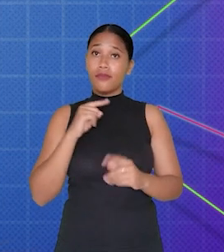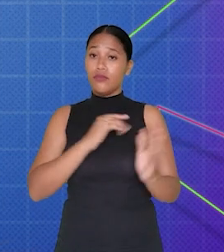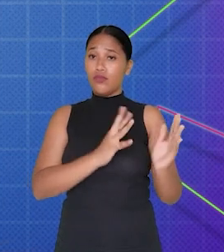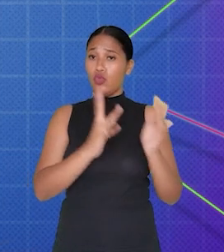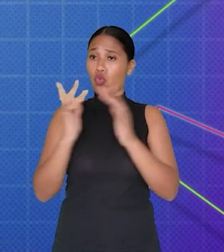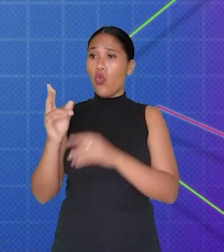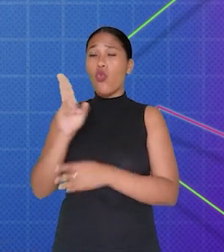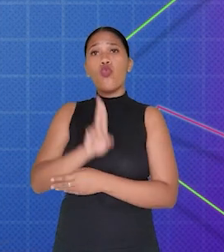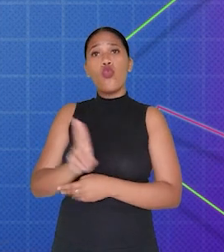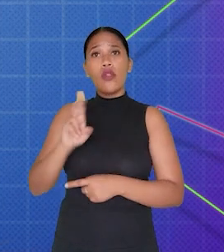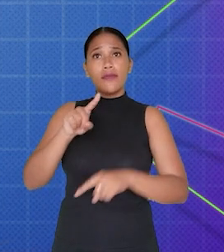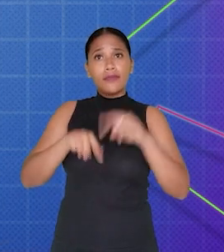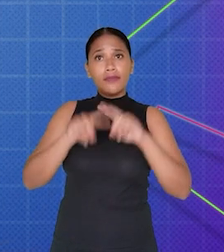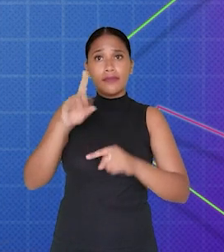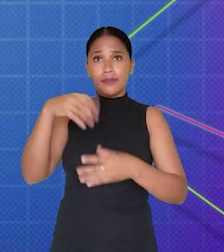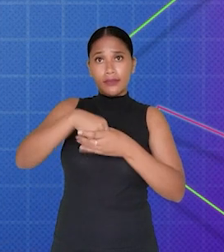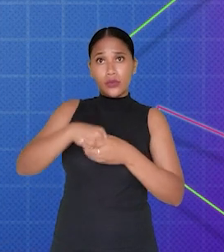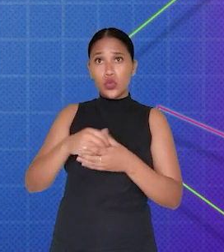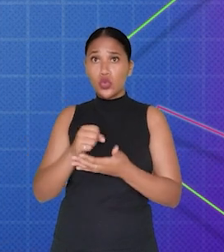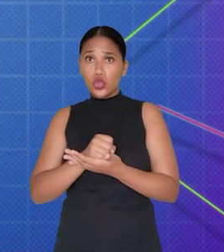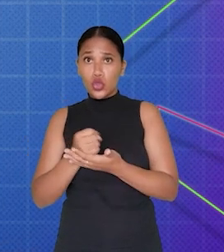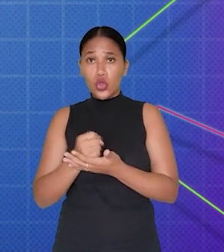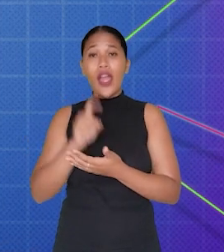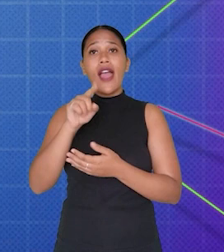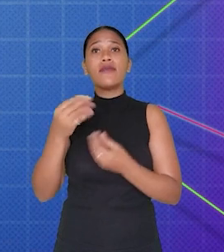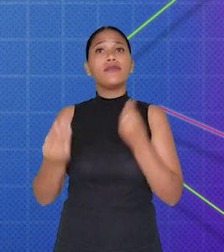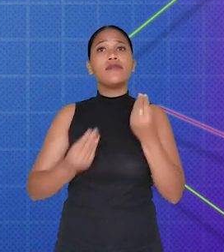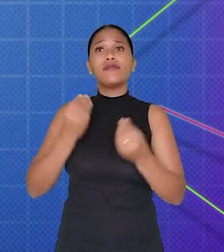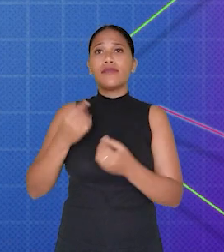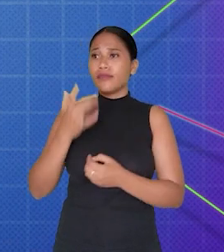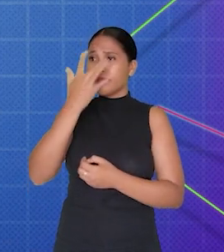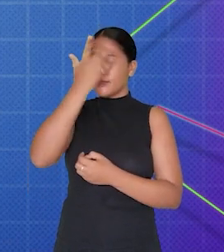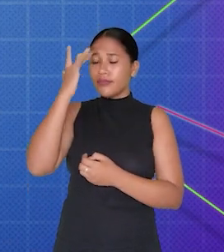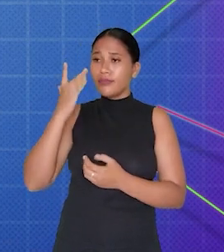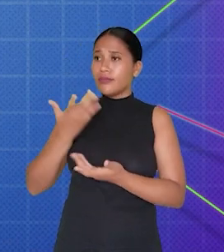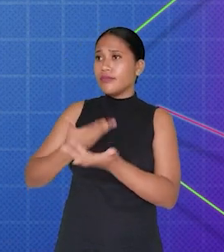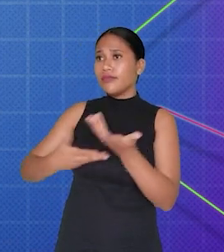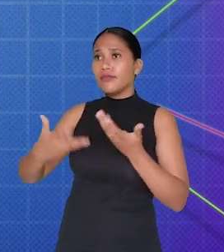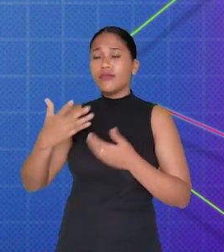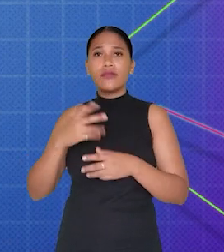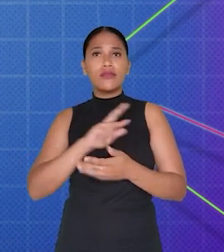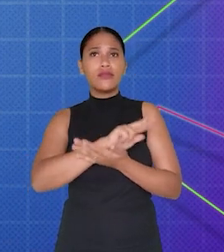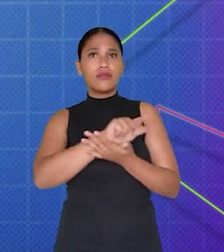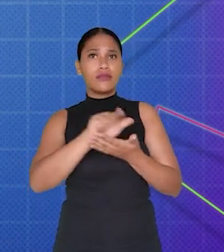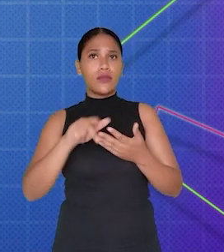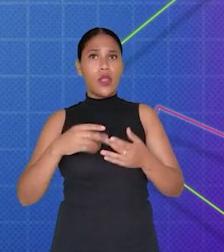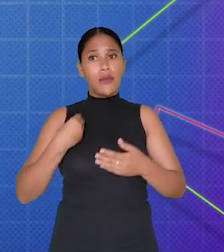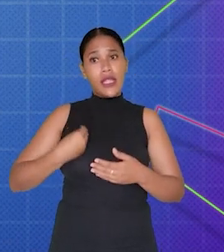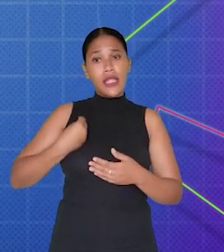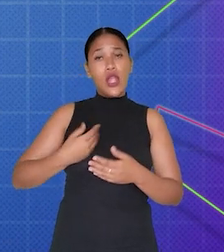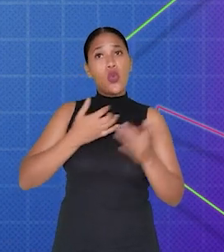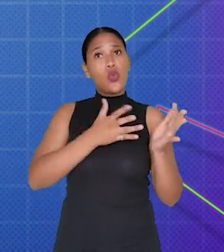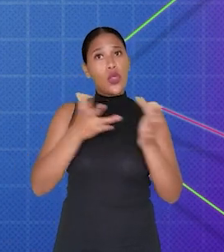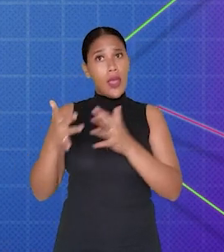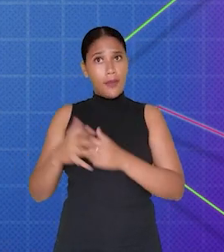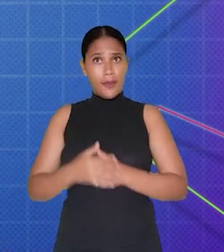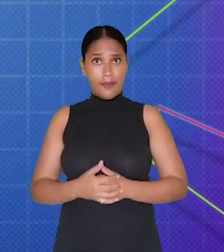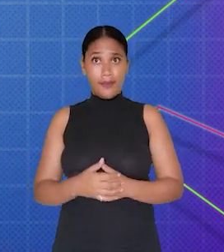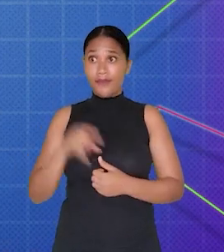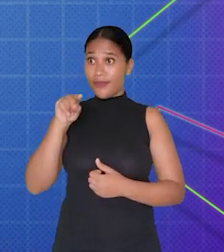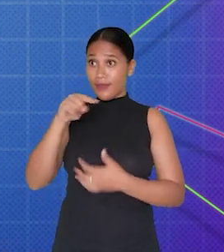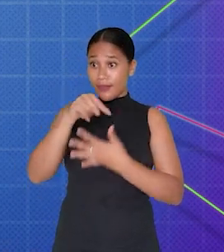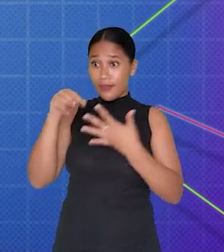O percurso do uso dos elementos de jogo se refere à forma como os jogadores interagem com diferentes elementos presentes no jogo ao longo do